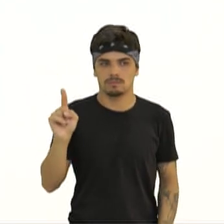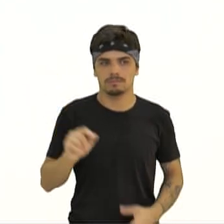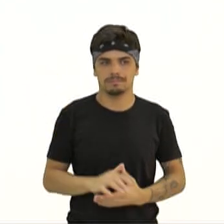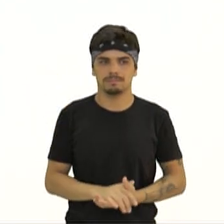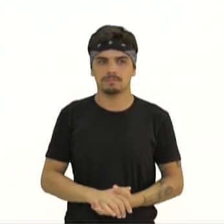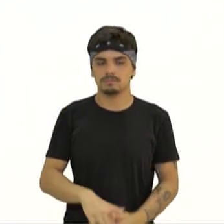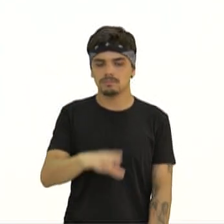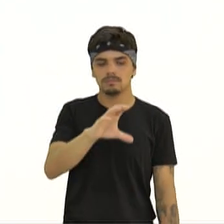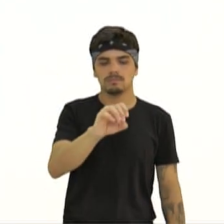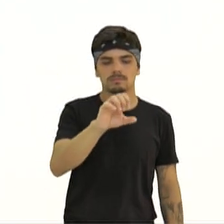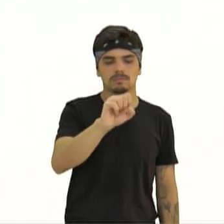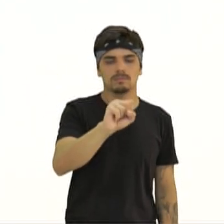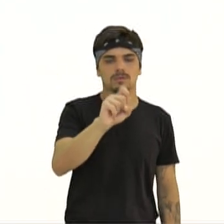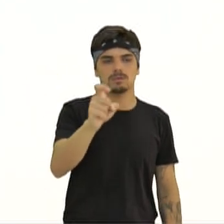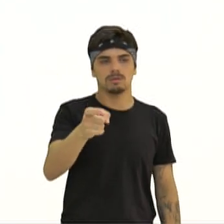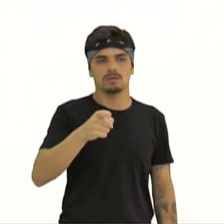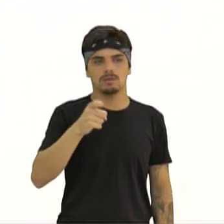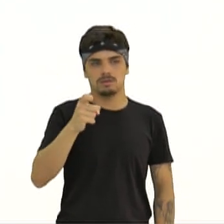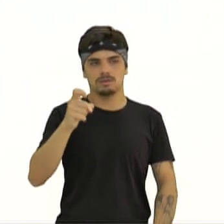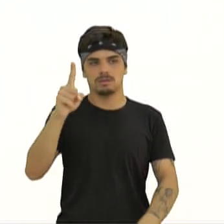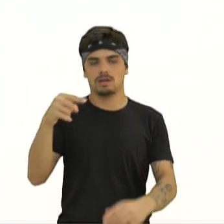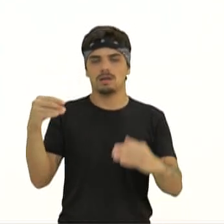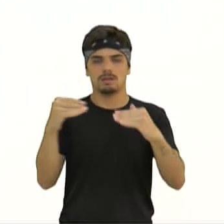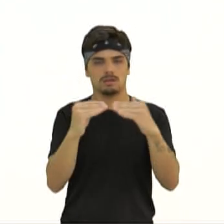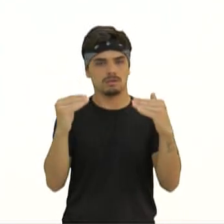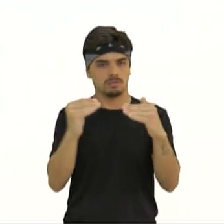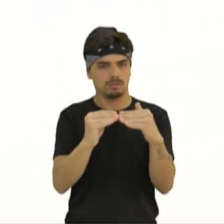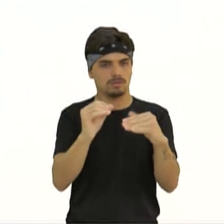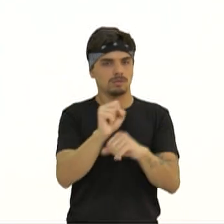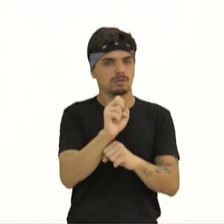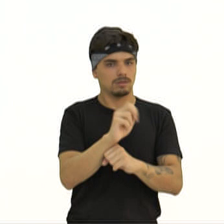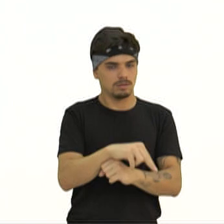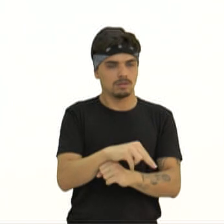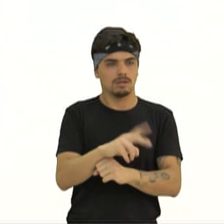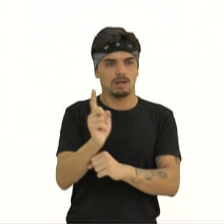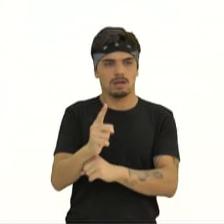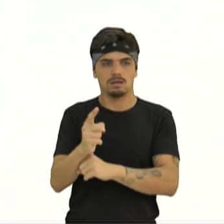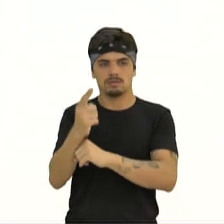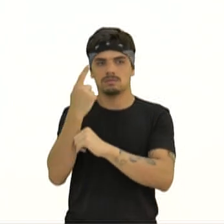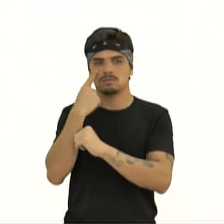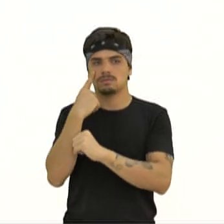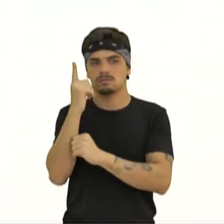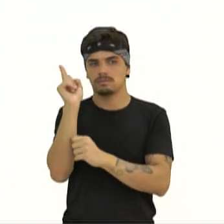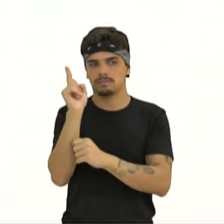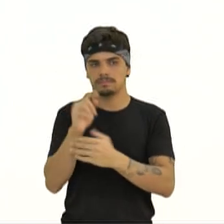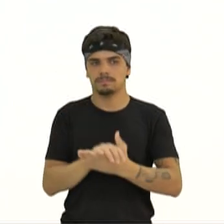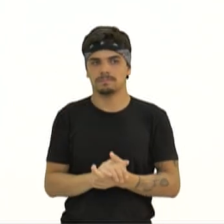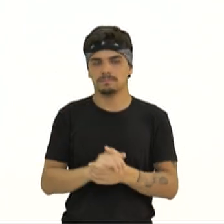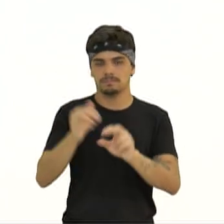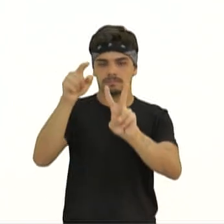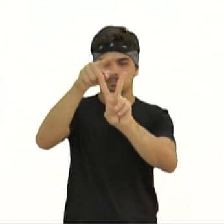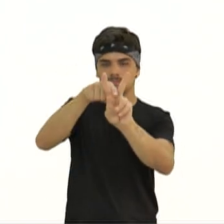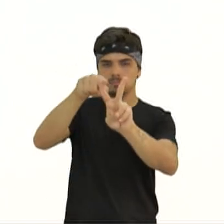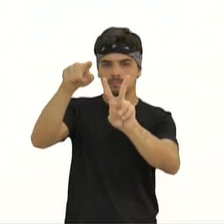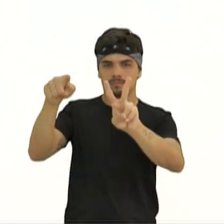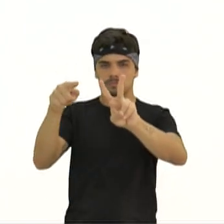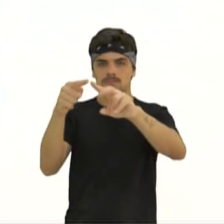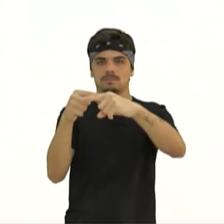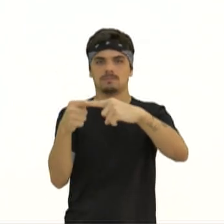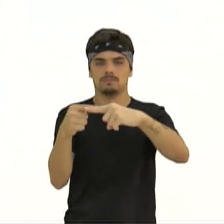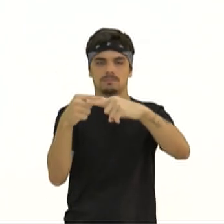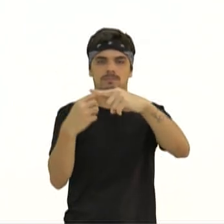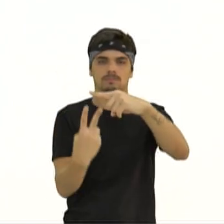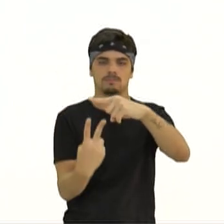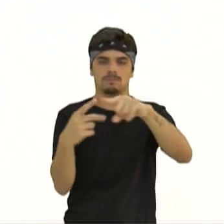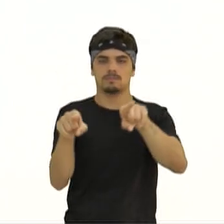Então, o cosseno de x, de acordo com o seno ali, deu raiz de 3 sobre 2. A